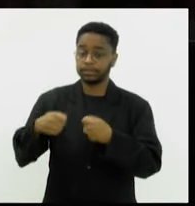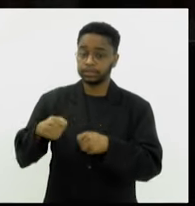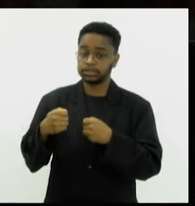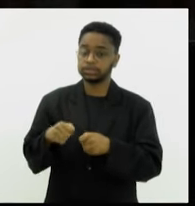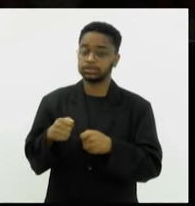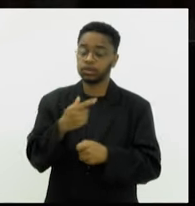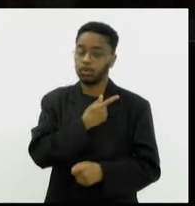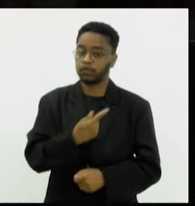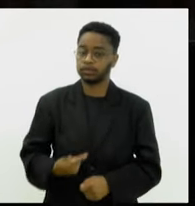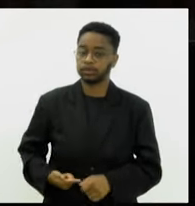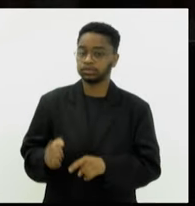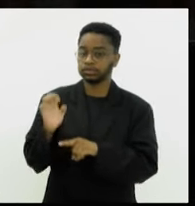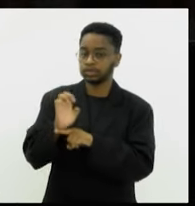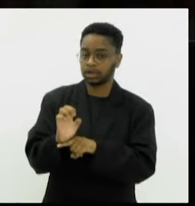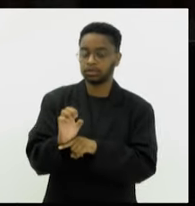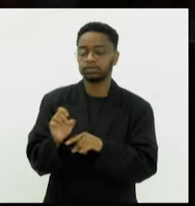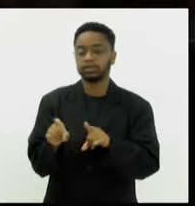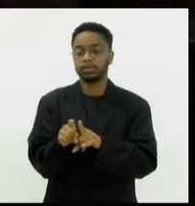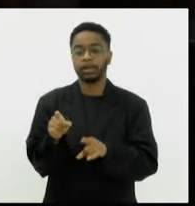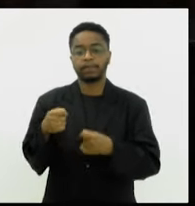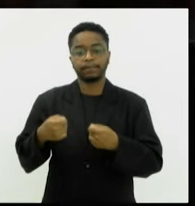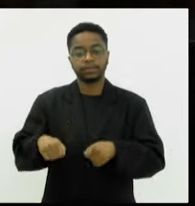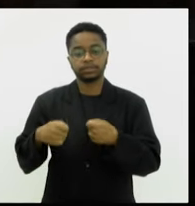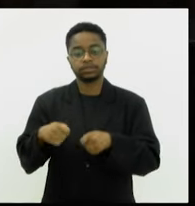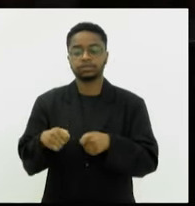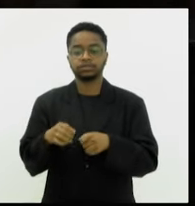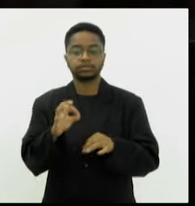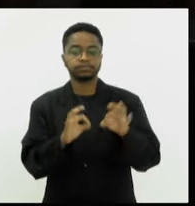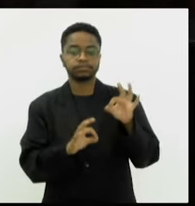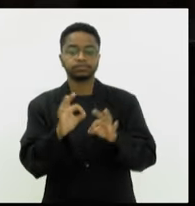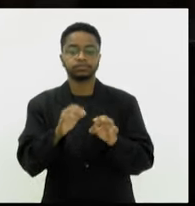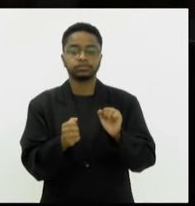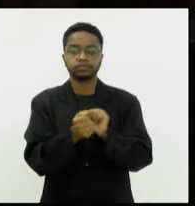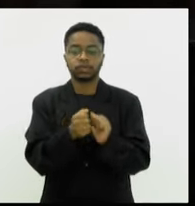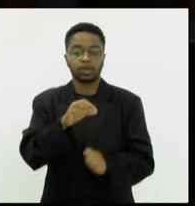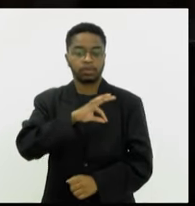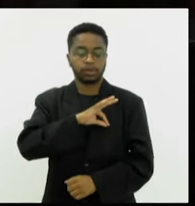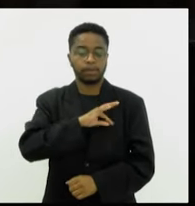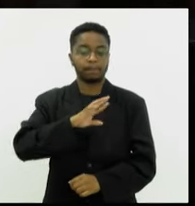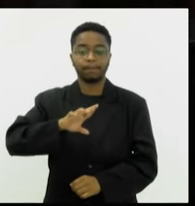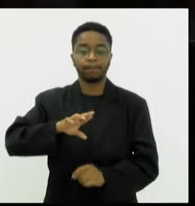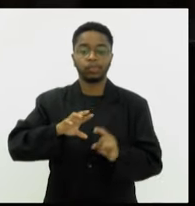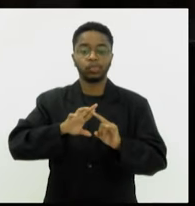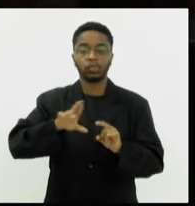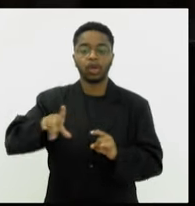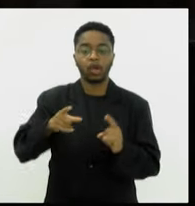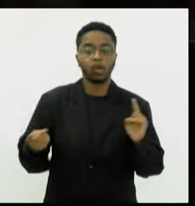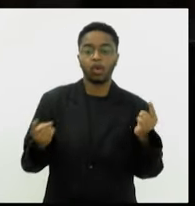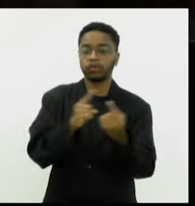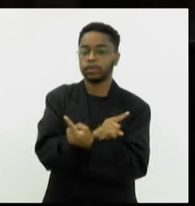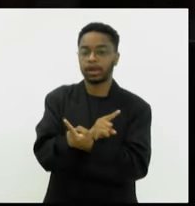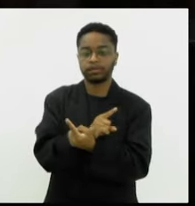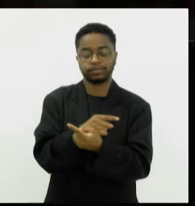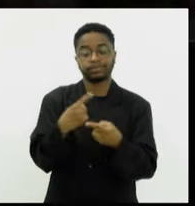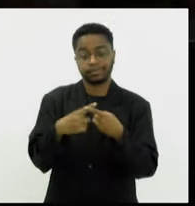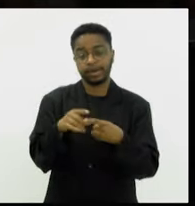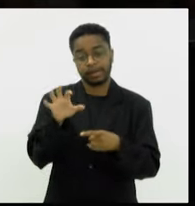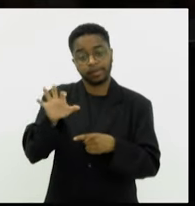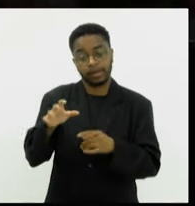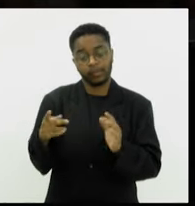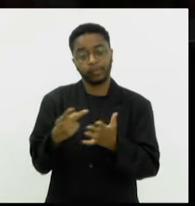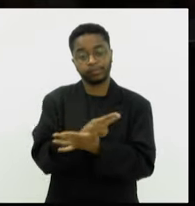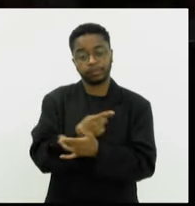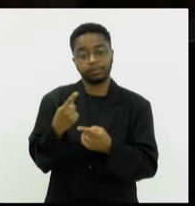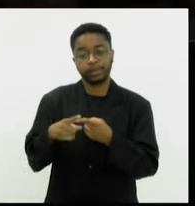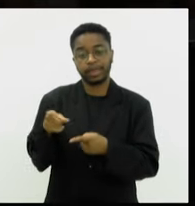estado do Rio de Janeiro, quando ele deveria estar governando as polícias e não ser governado pelas polícias, que é isso que acontece com o governador, já